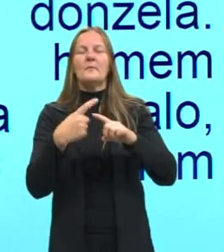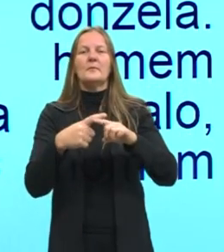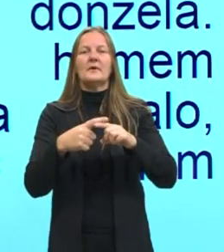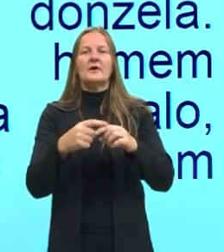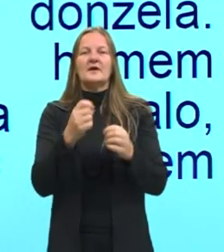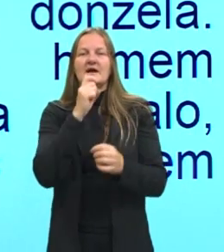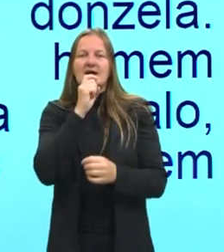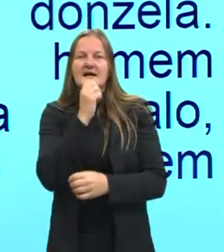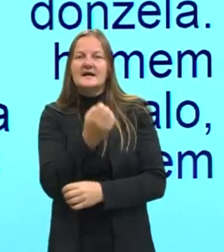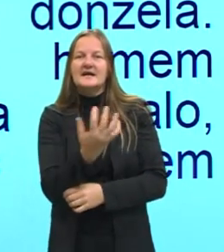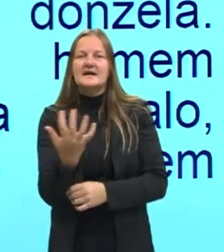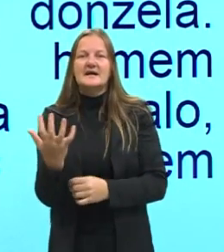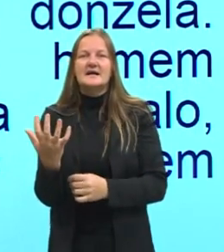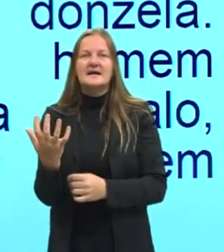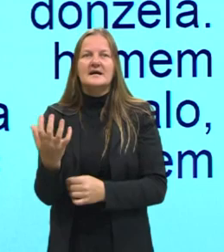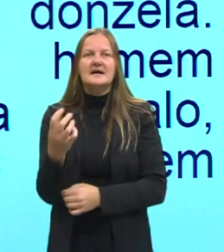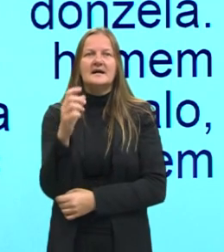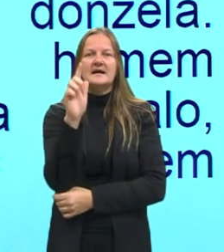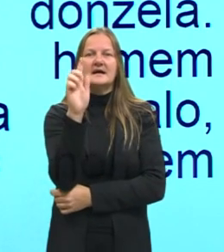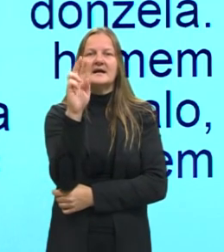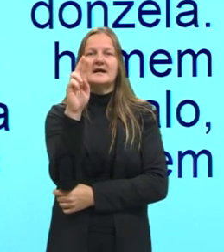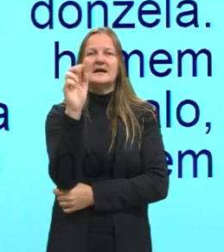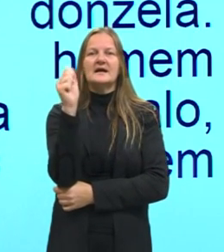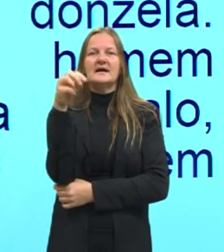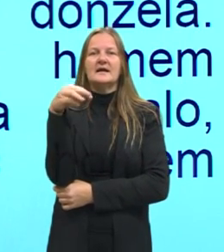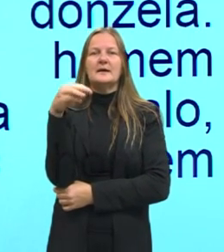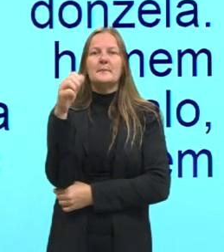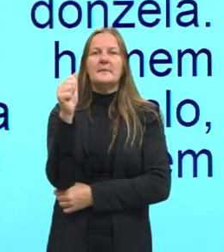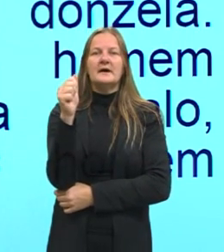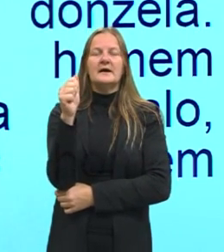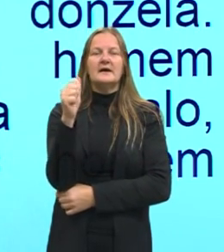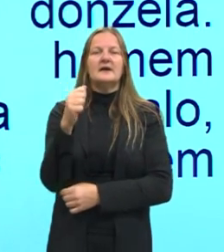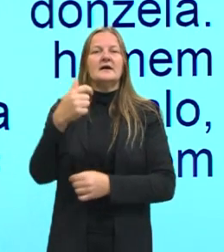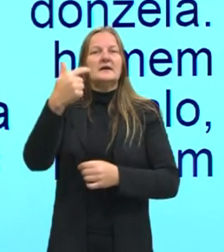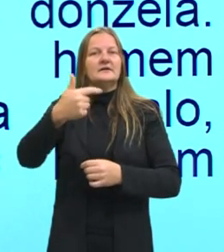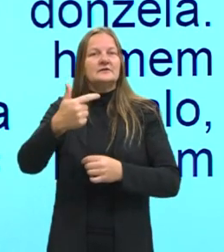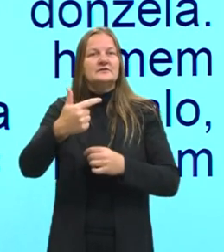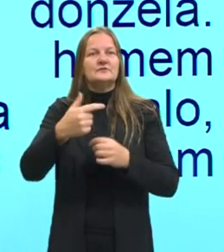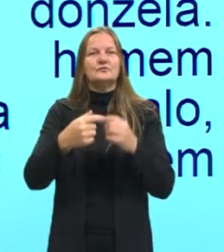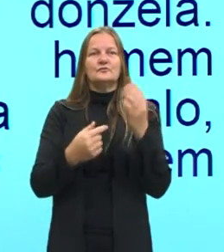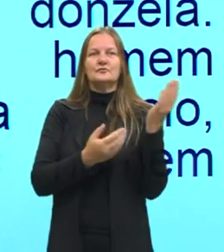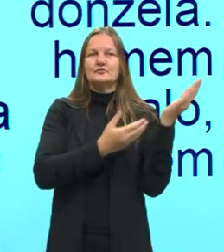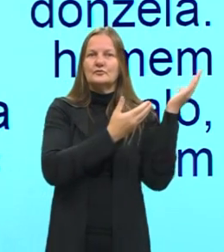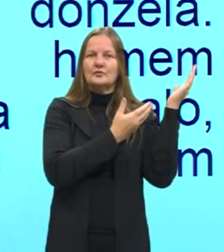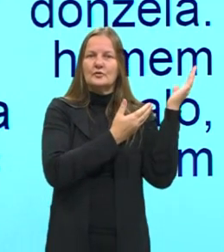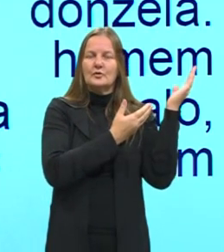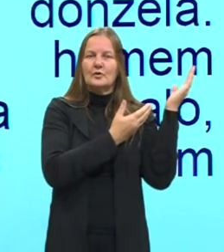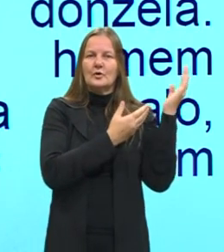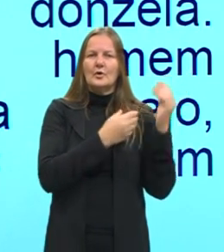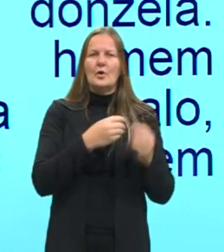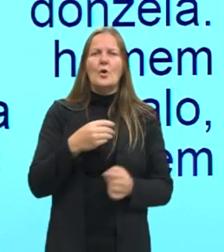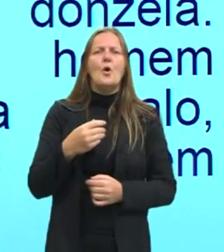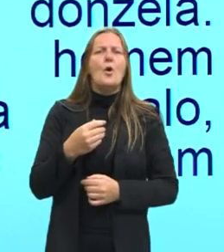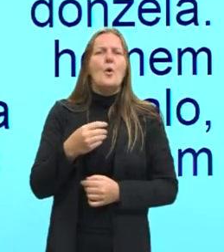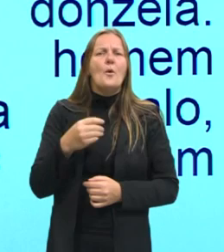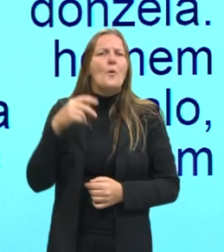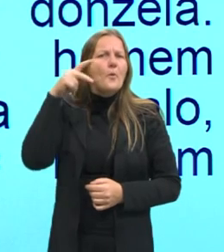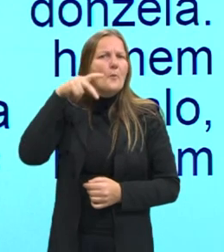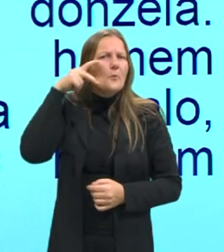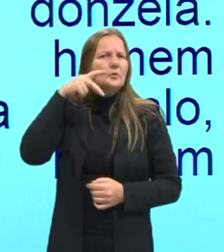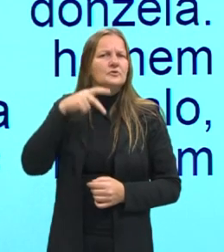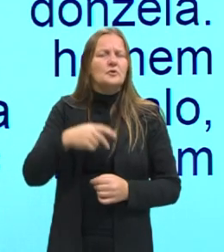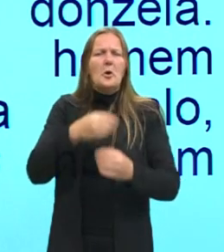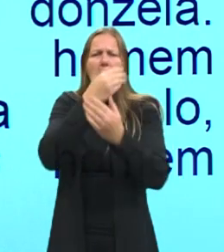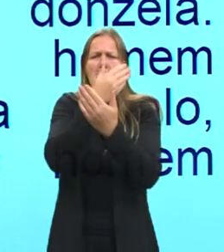grama. Olha aqui, grama. E, no segundo aqui, o político dizendo... Perdi o